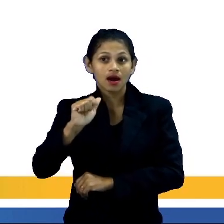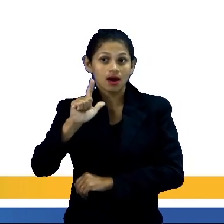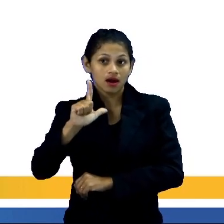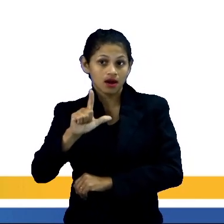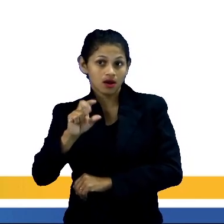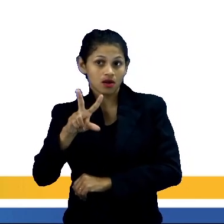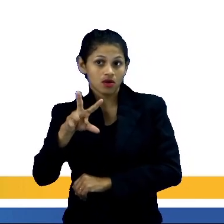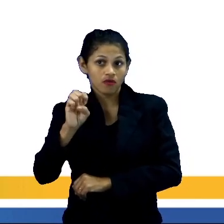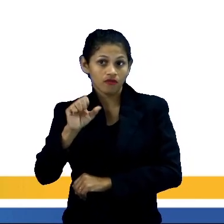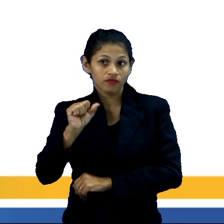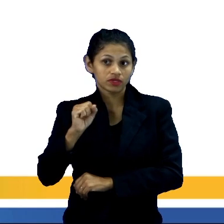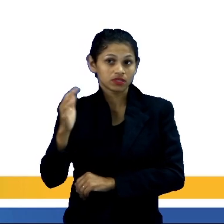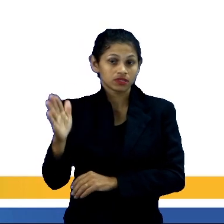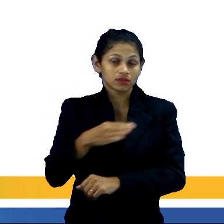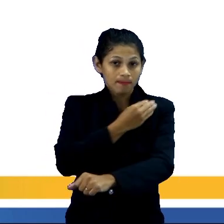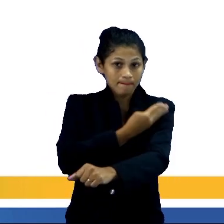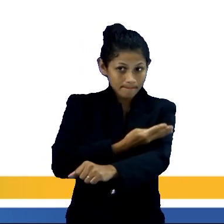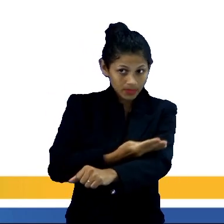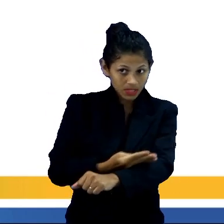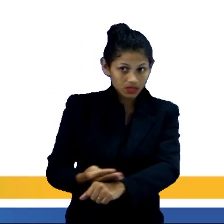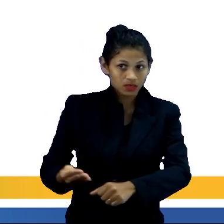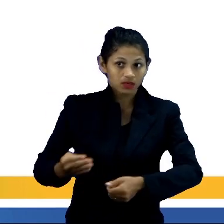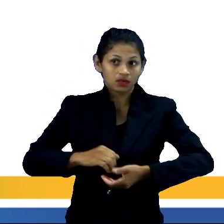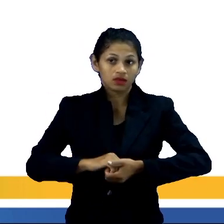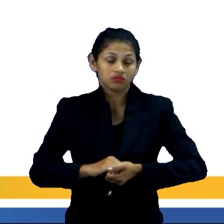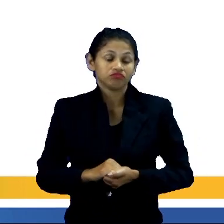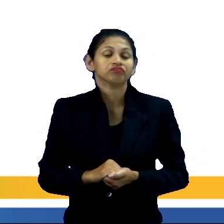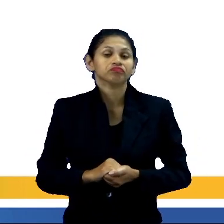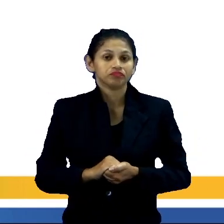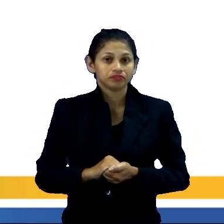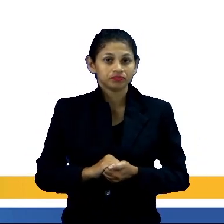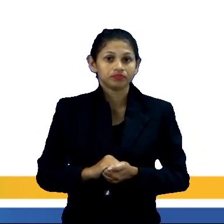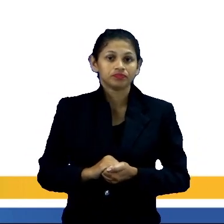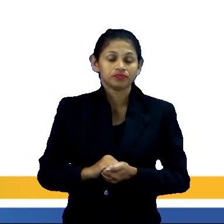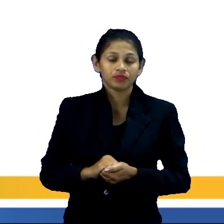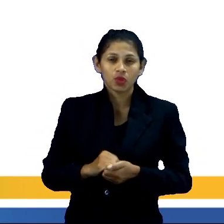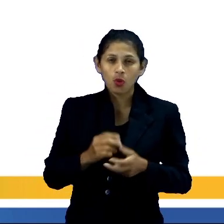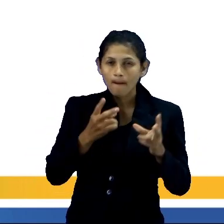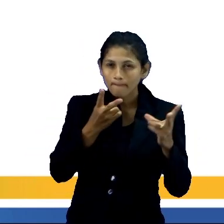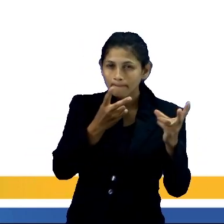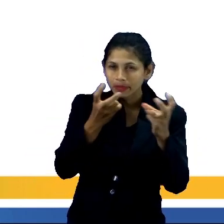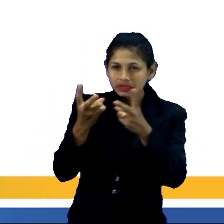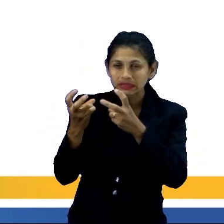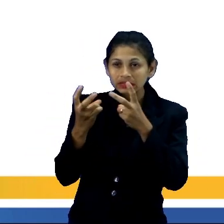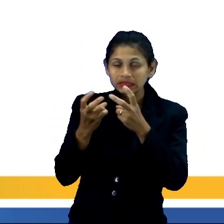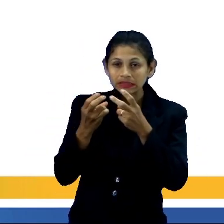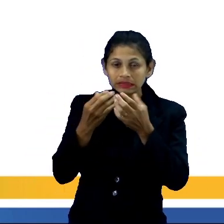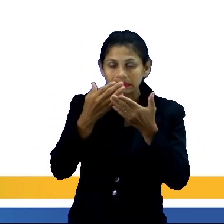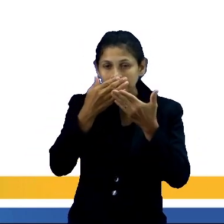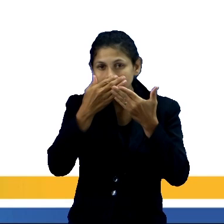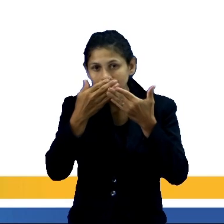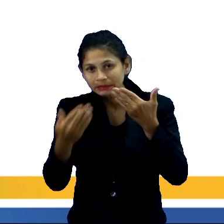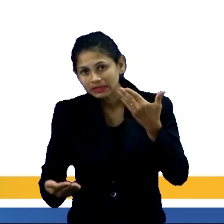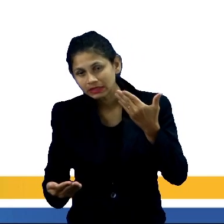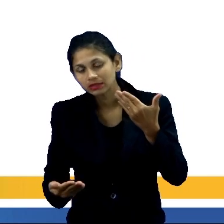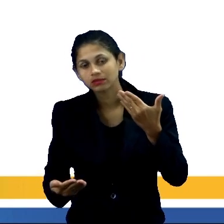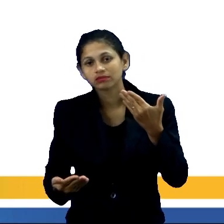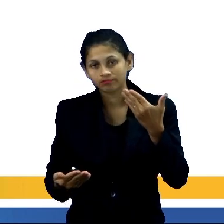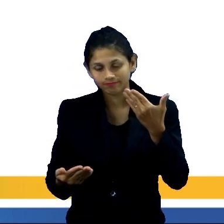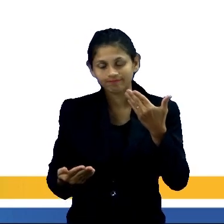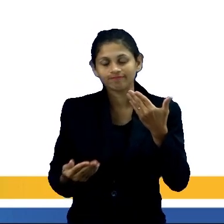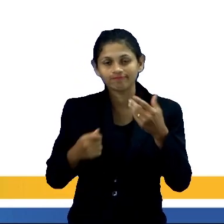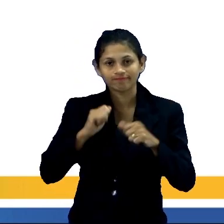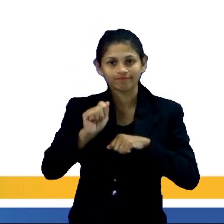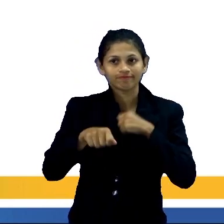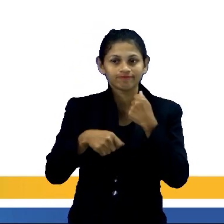pela classe burguesa do Brasil. Nesse mesmo momento, observou-se aí a queda, né, o declínio da principal atividade